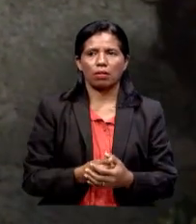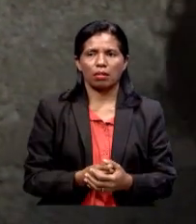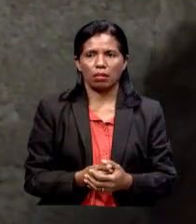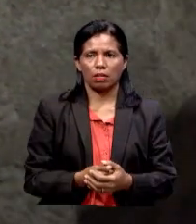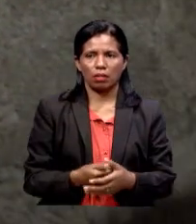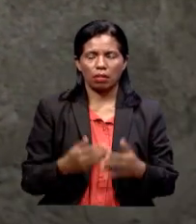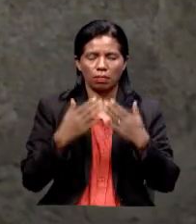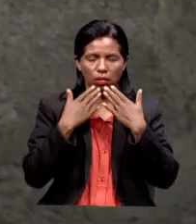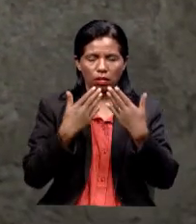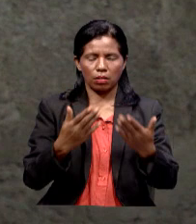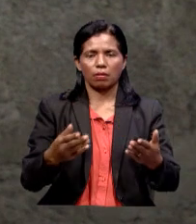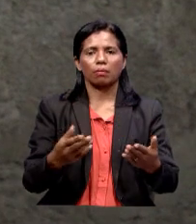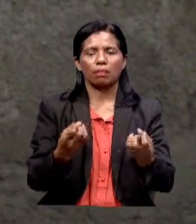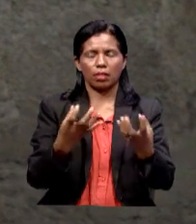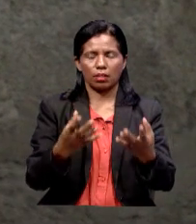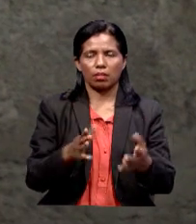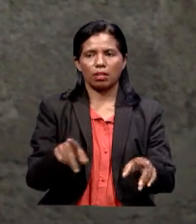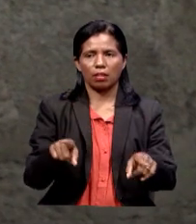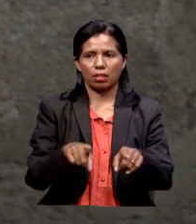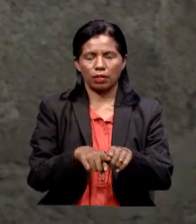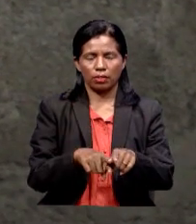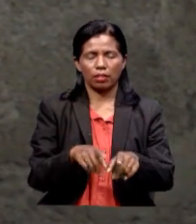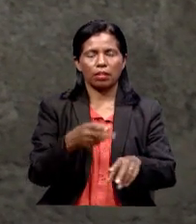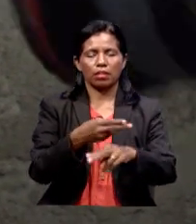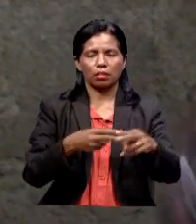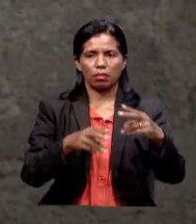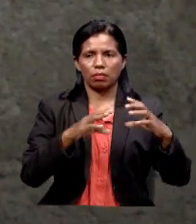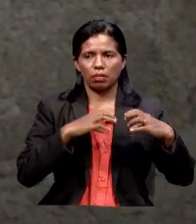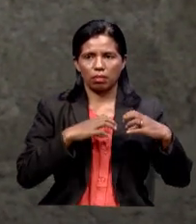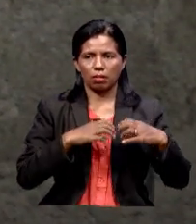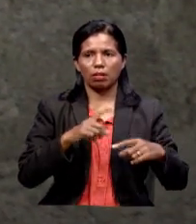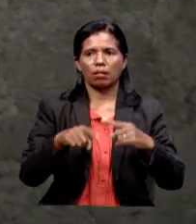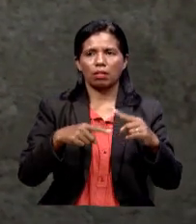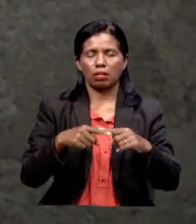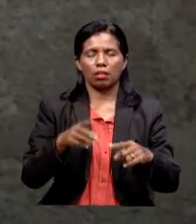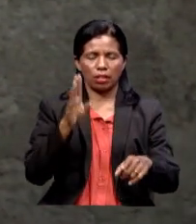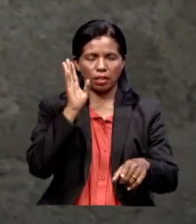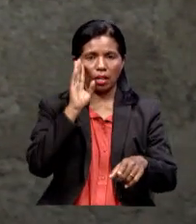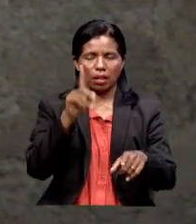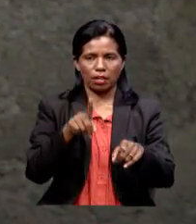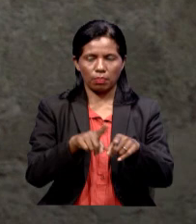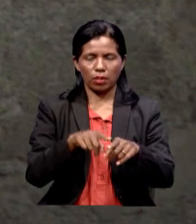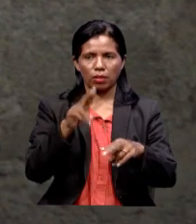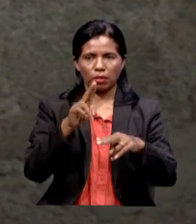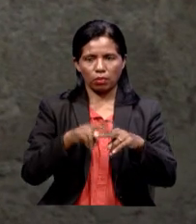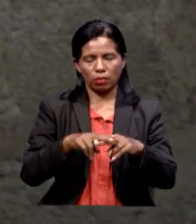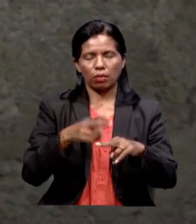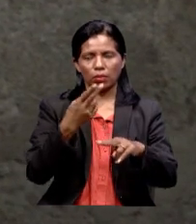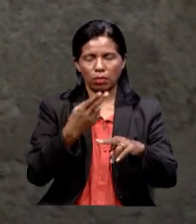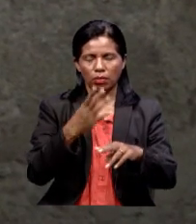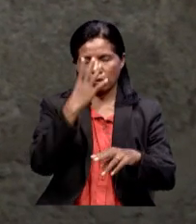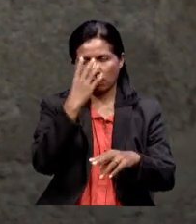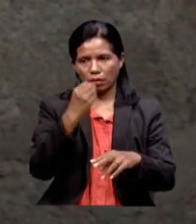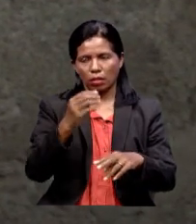no ama ira si mulima hofuan bahira abi tur to babalete abi la